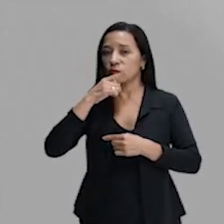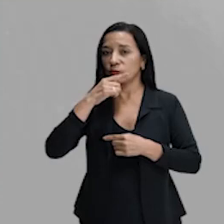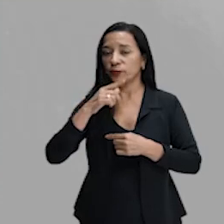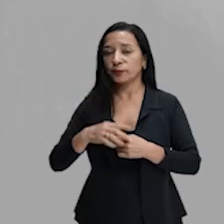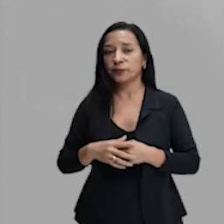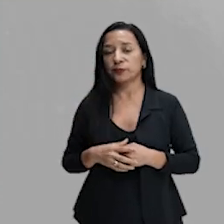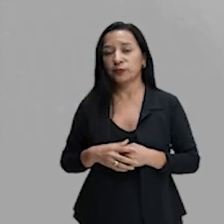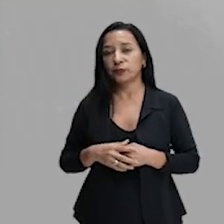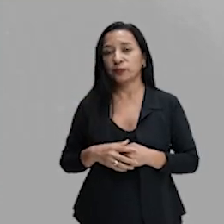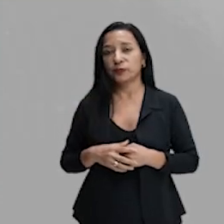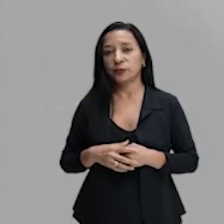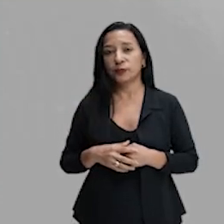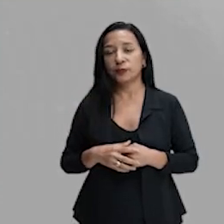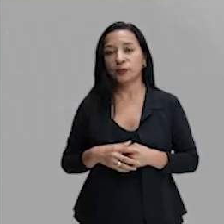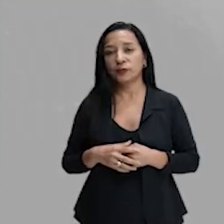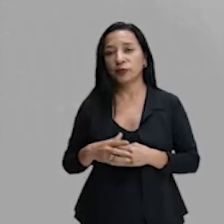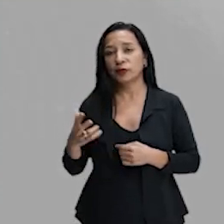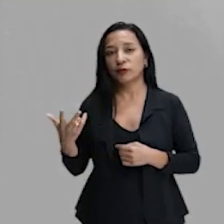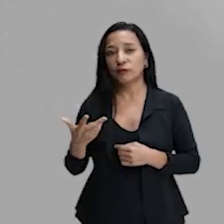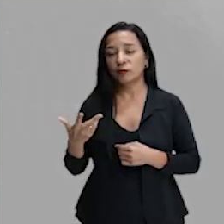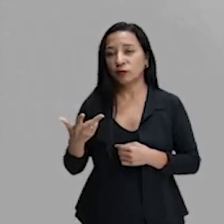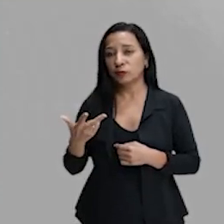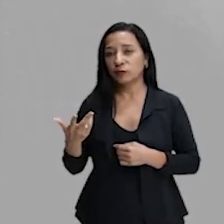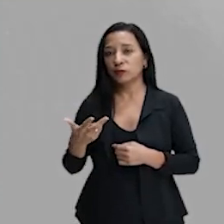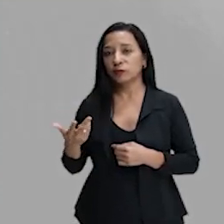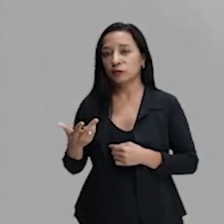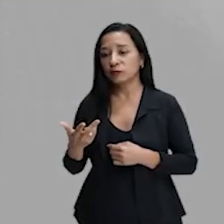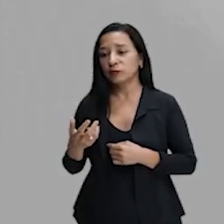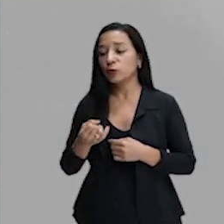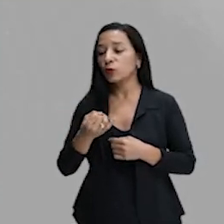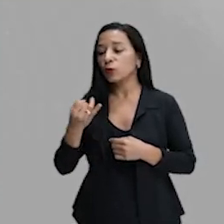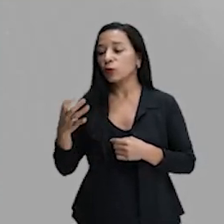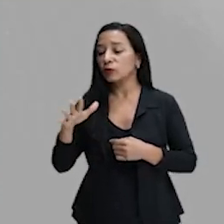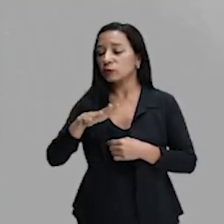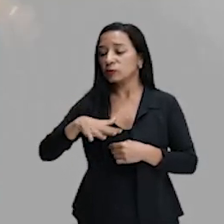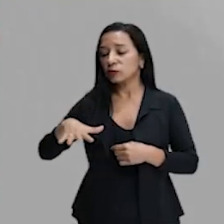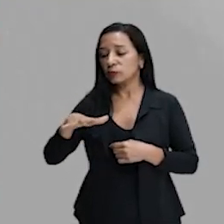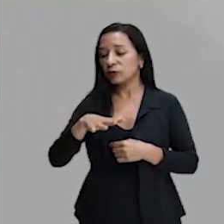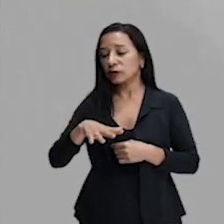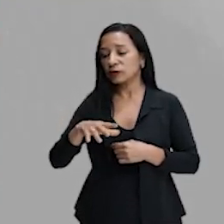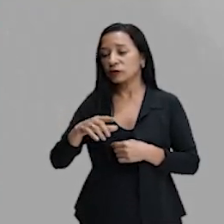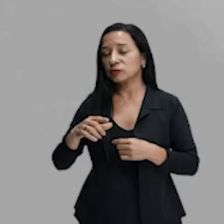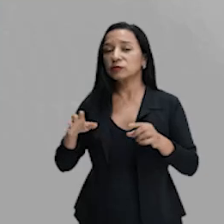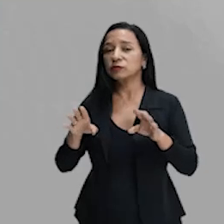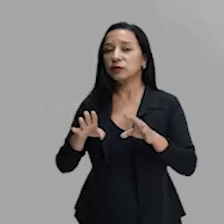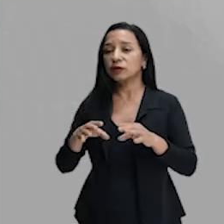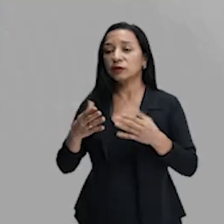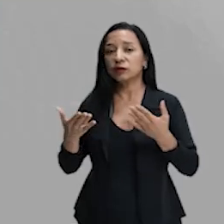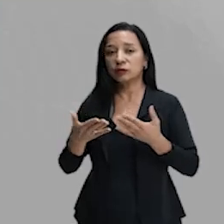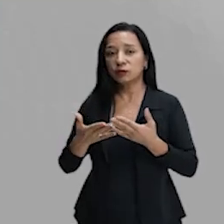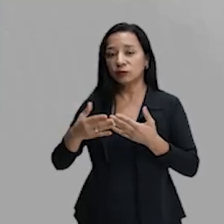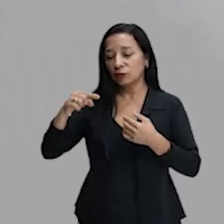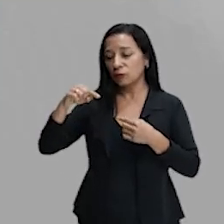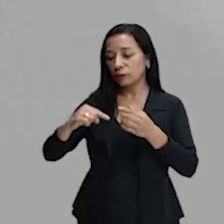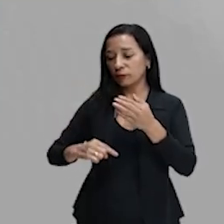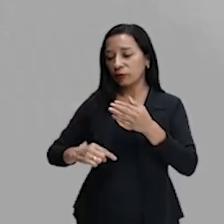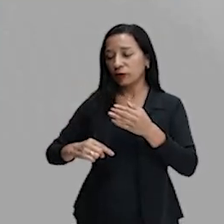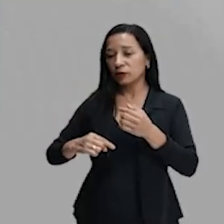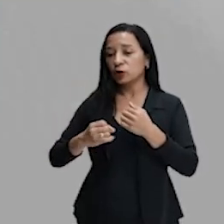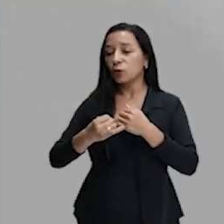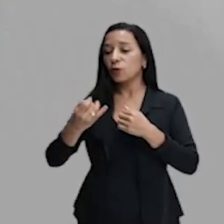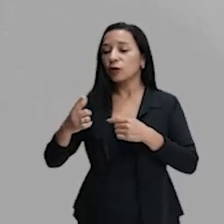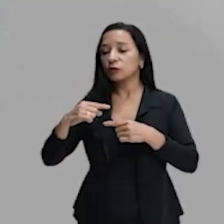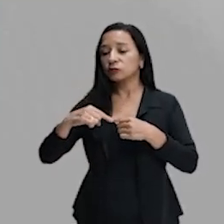capacidade esse aqui é se o volume que é a quantidade de espaço que ele tem e aqui é a quantidade de líquido que esse recipiente